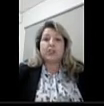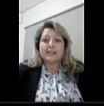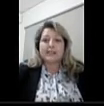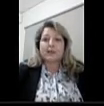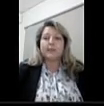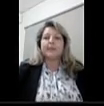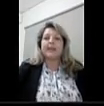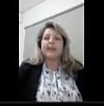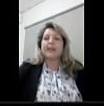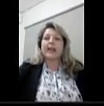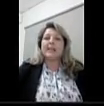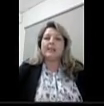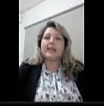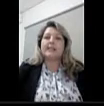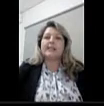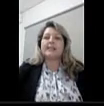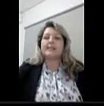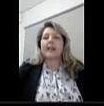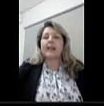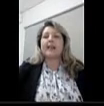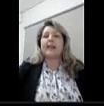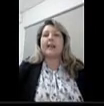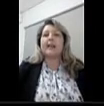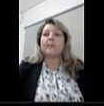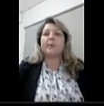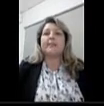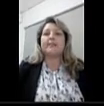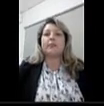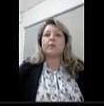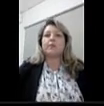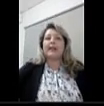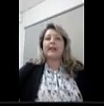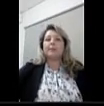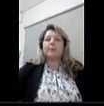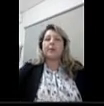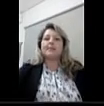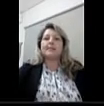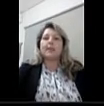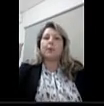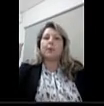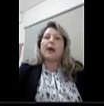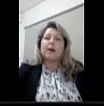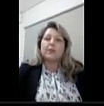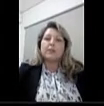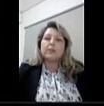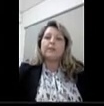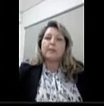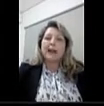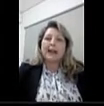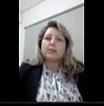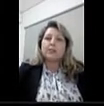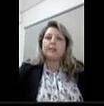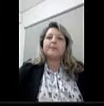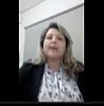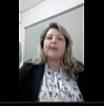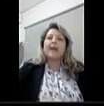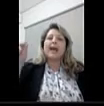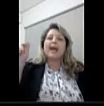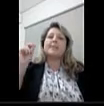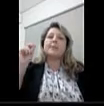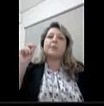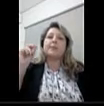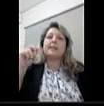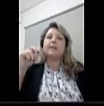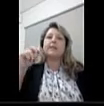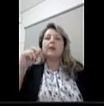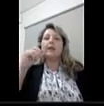digitação. Às vezes, é possível usar, por exemplo, uma aula de informática, às